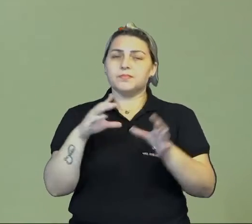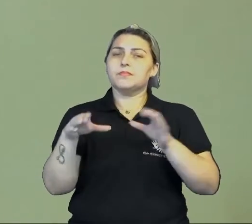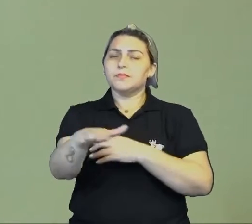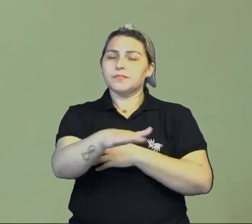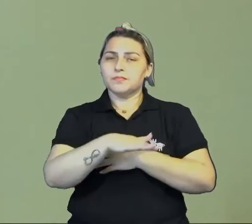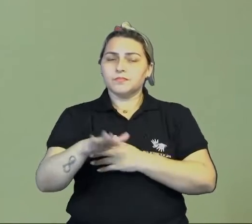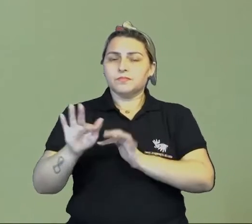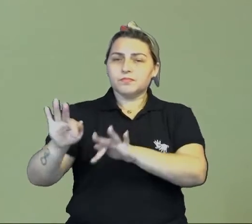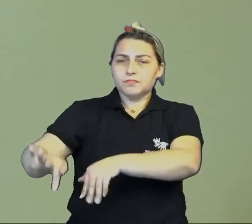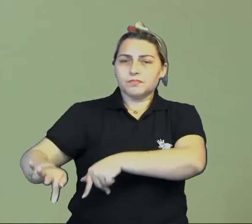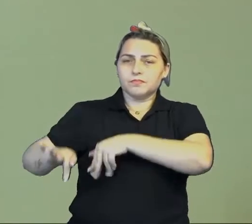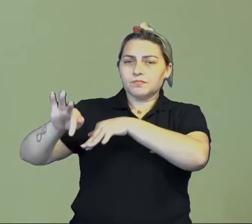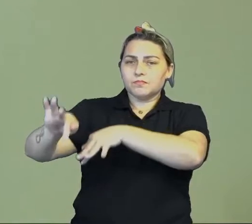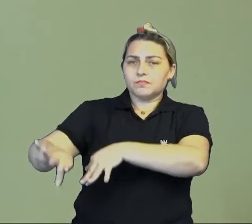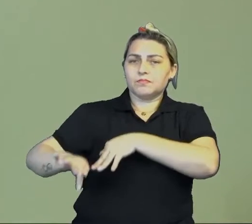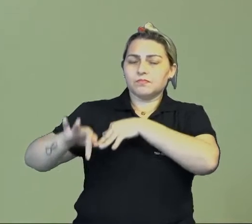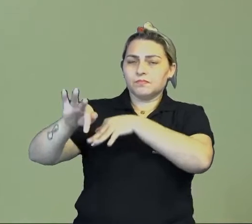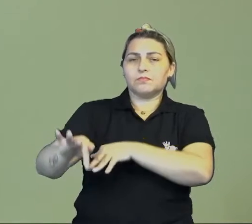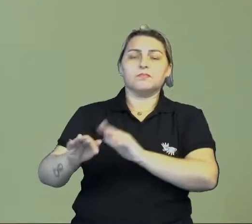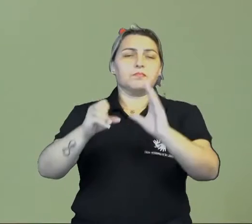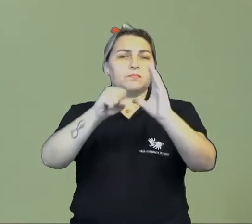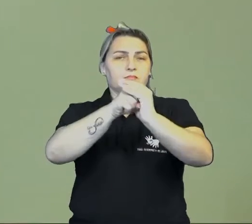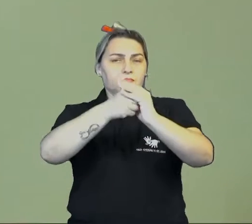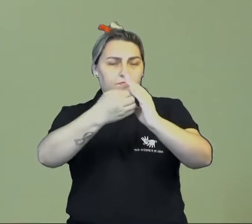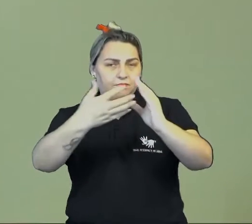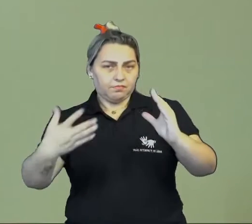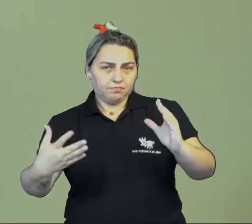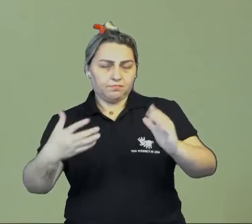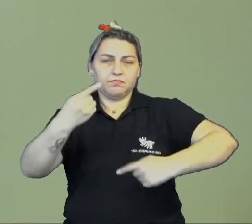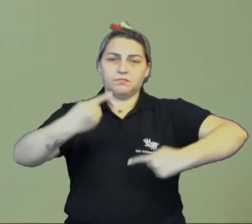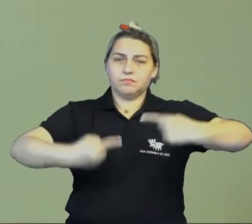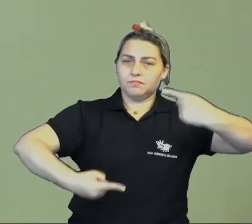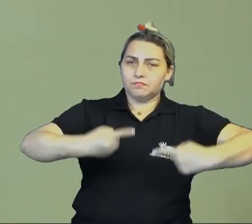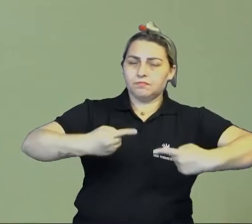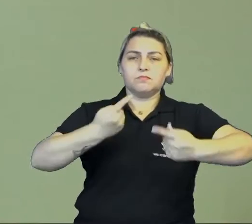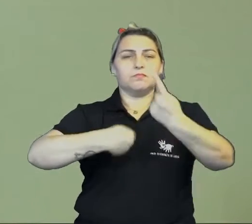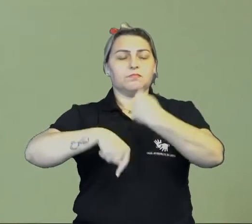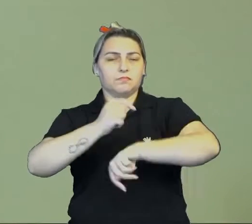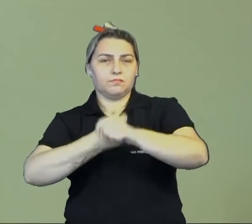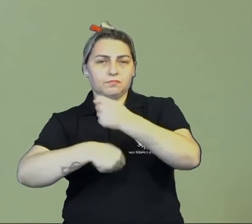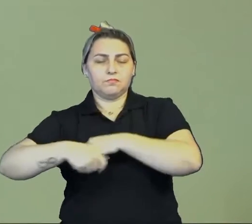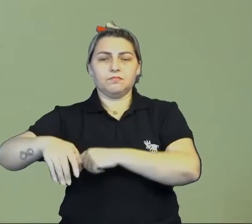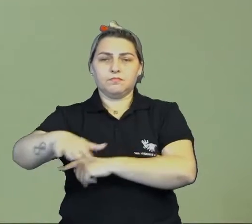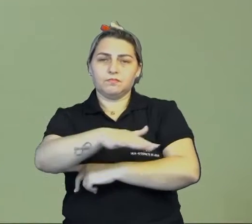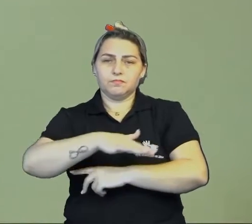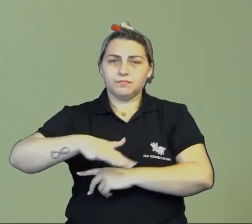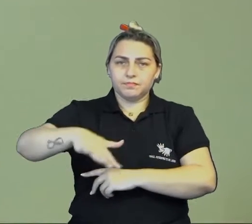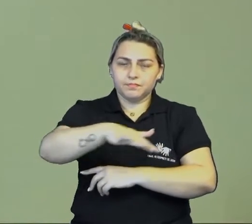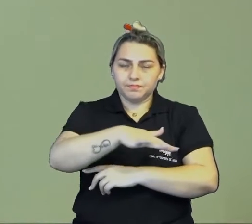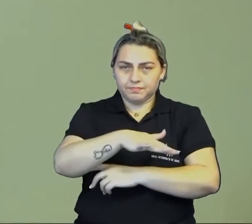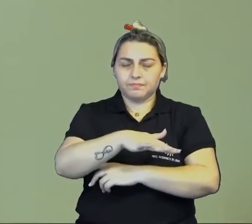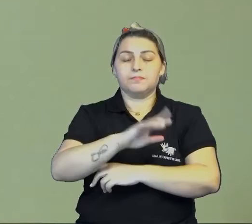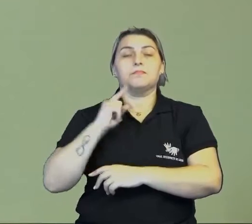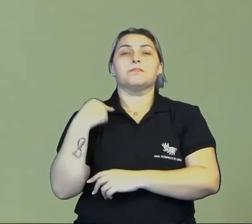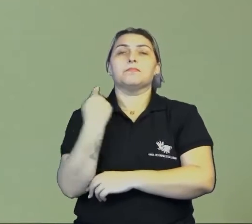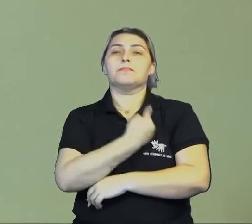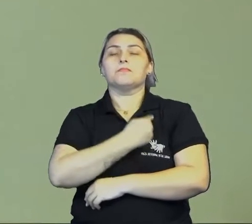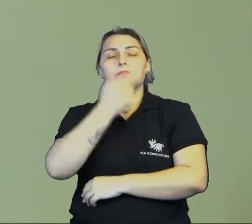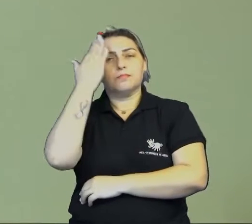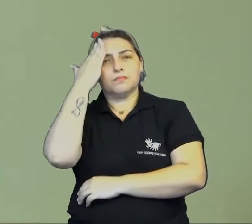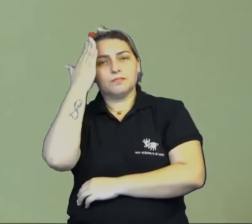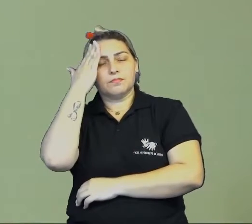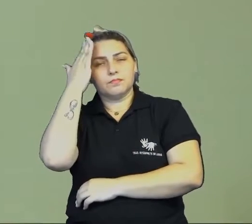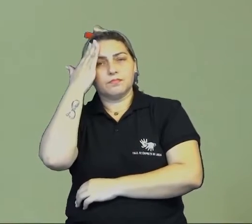sociedade feudal, com as suas características políticas, econômicas e sociais, e nós